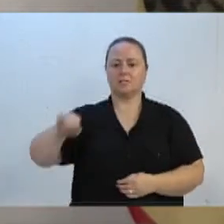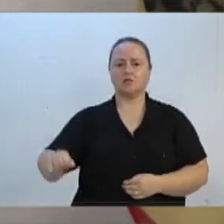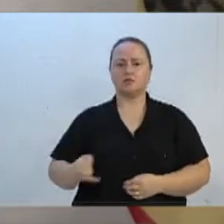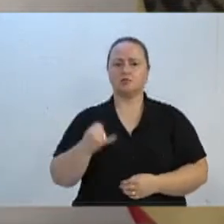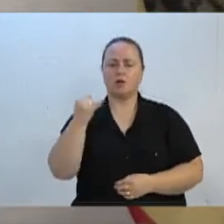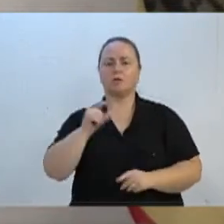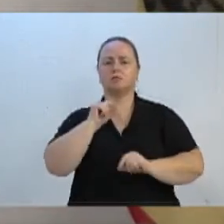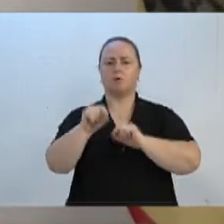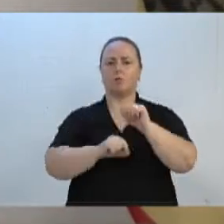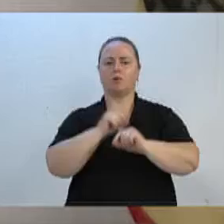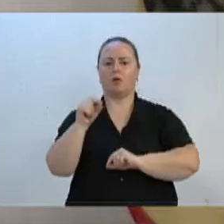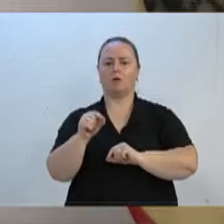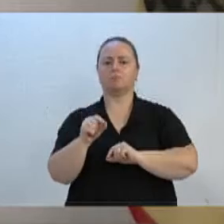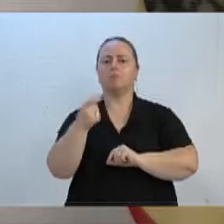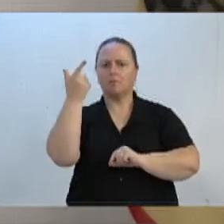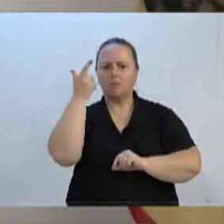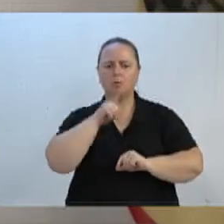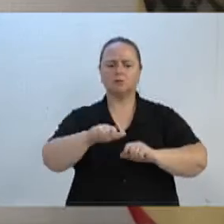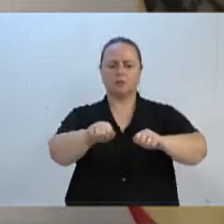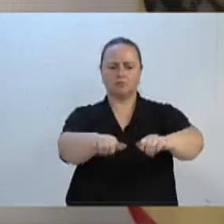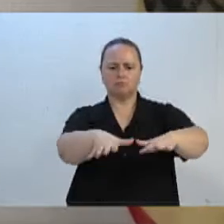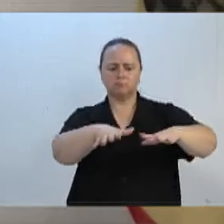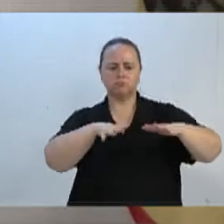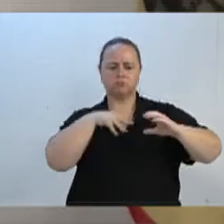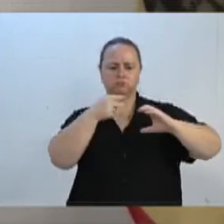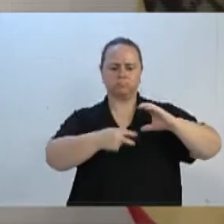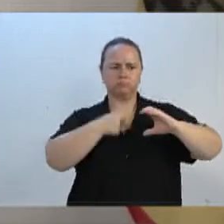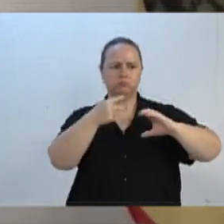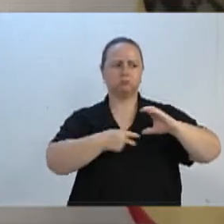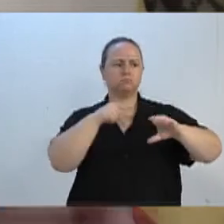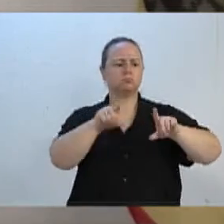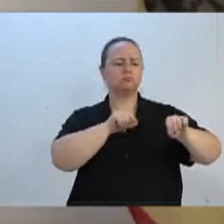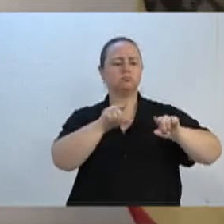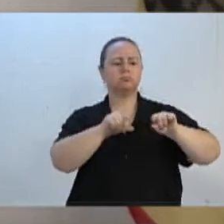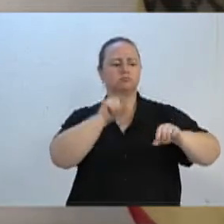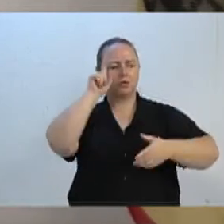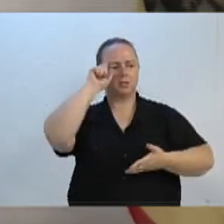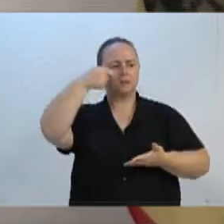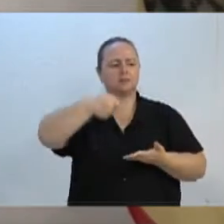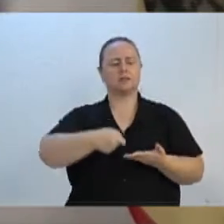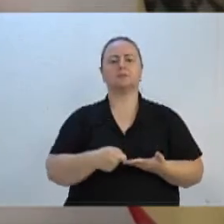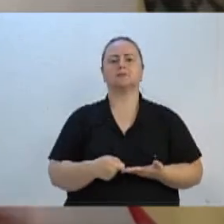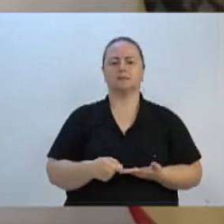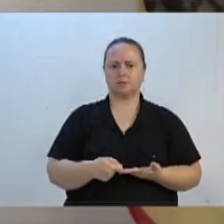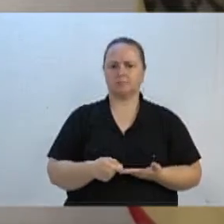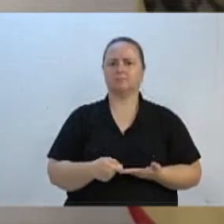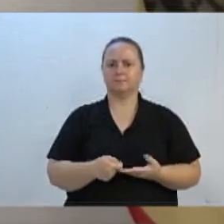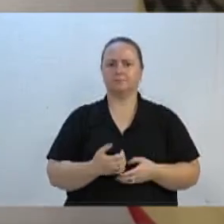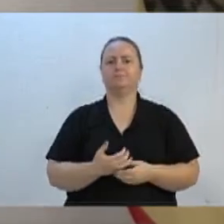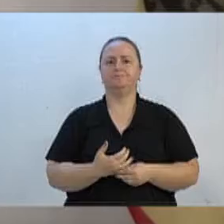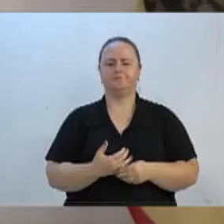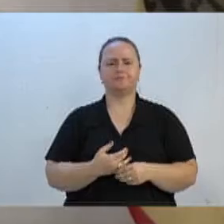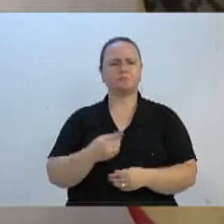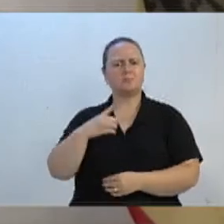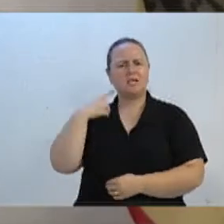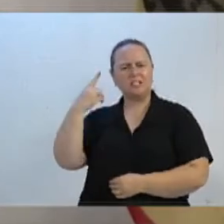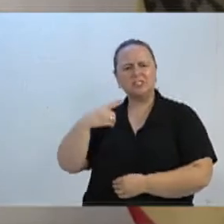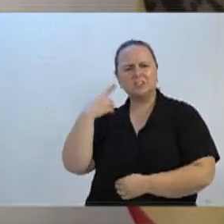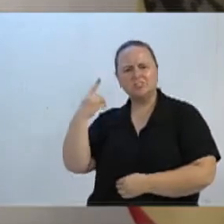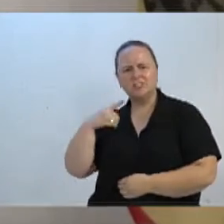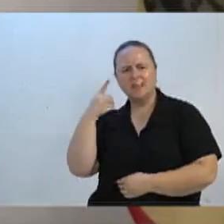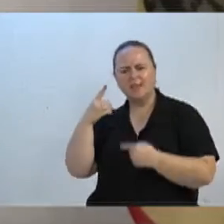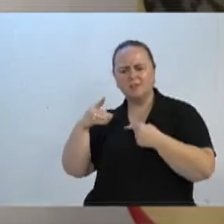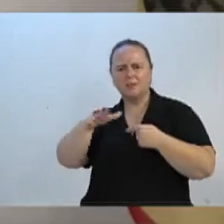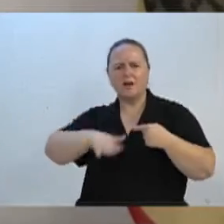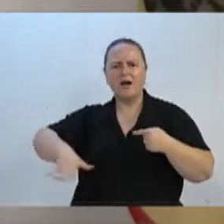que permitir o recurso a plenário para que todos possam decidir. E outra coisa, em direito nada é intangível. Não existe nada